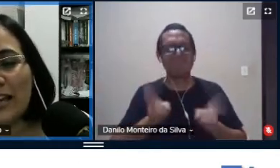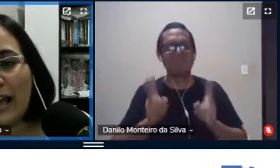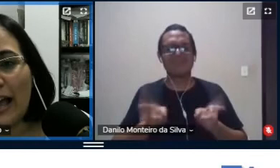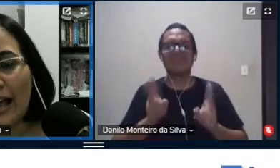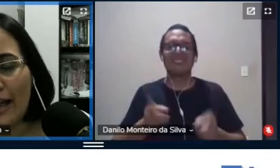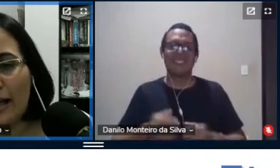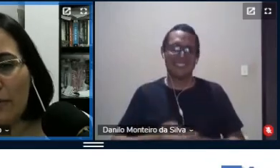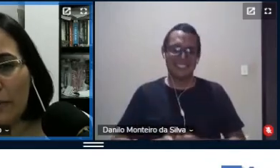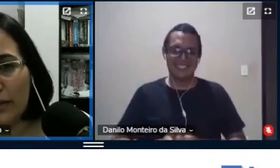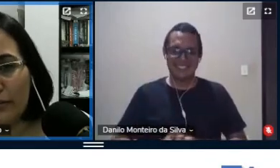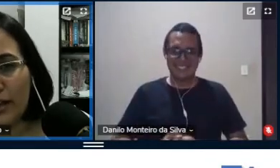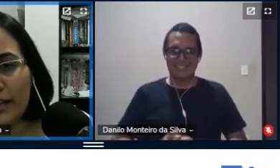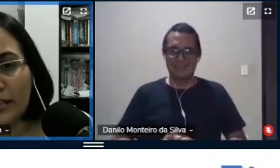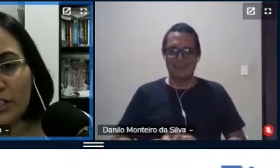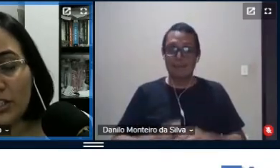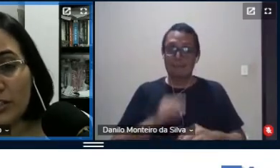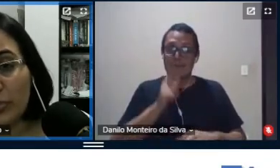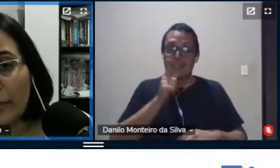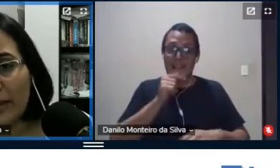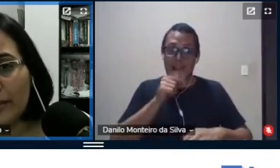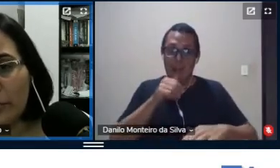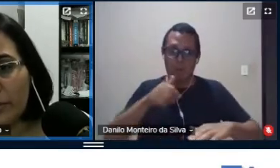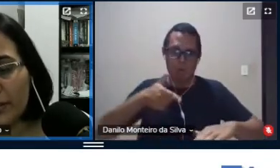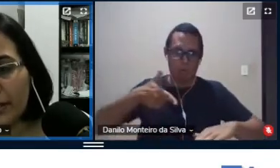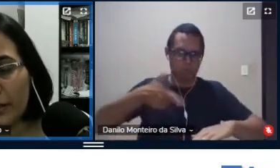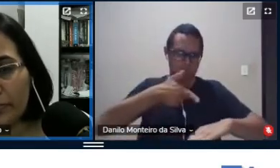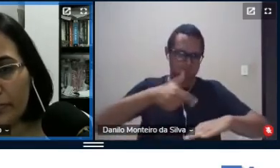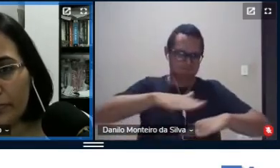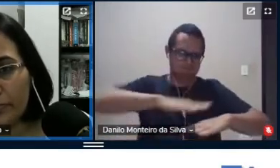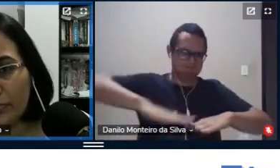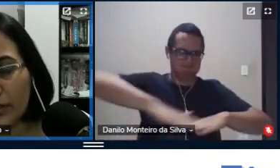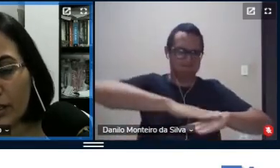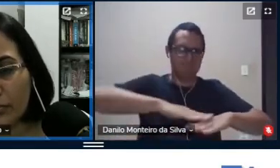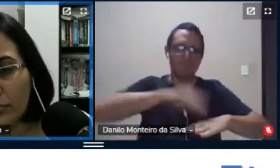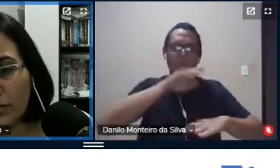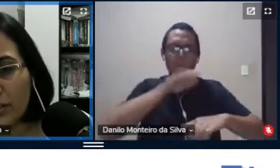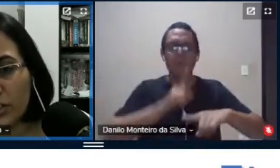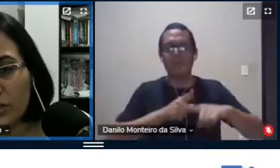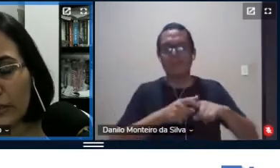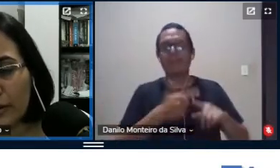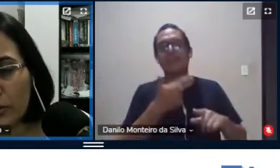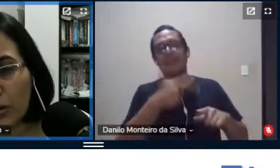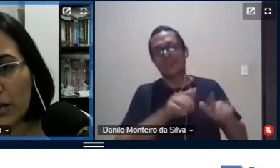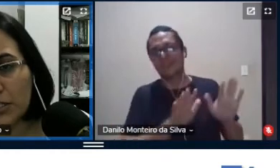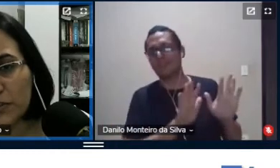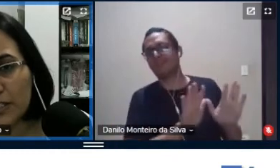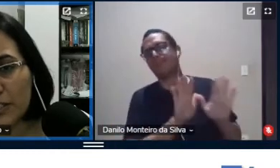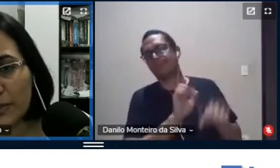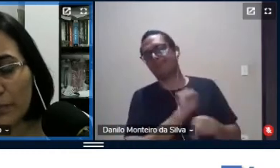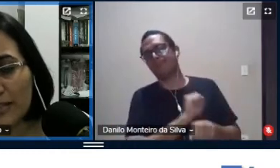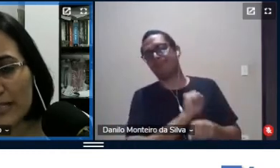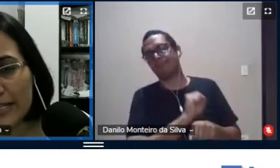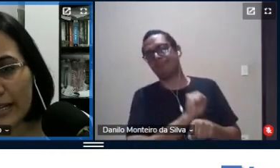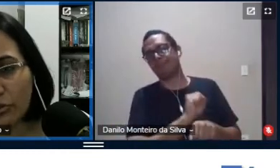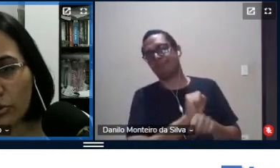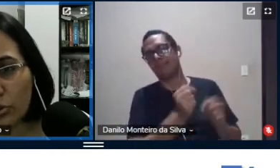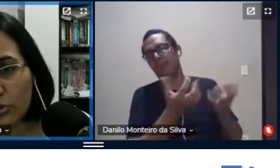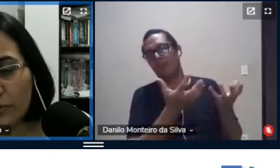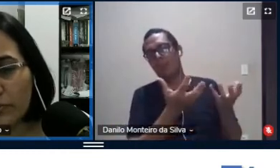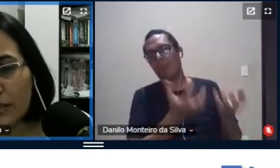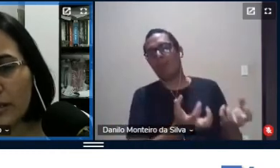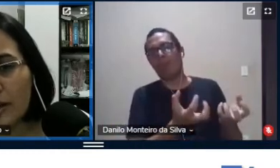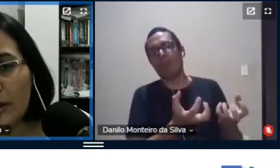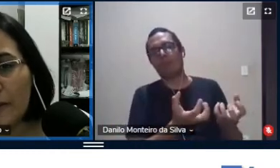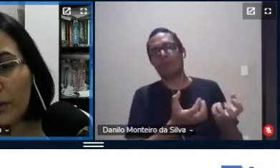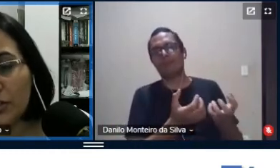de usar a água para lavar é que a gente tem que esperar mais tempo para secar, né? E se a gente lavar com água, a gente vai ter que esperar a peça secar